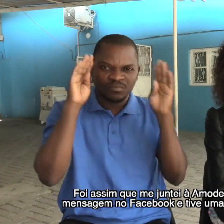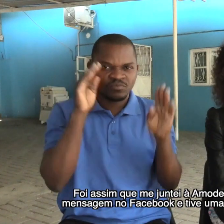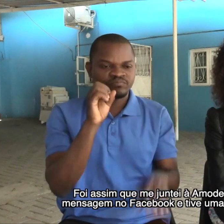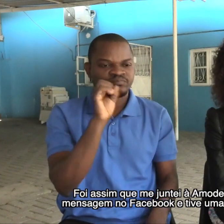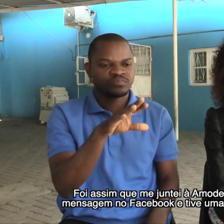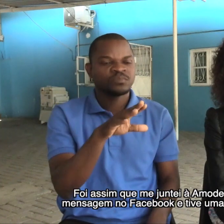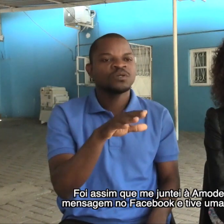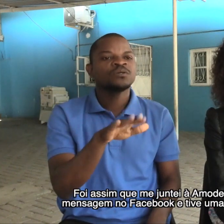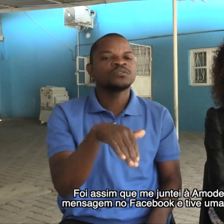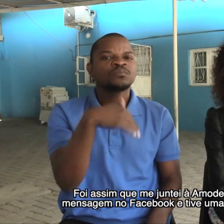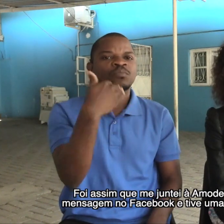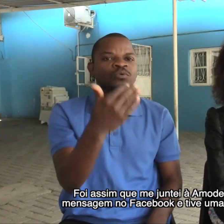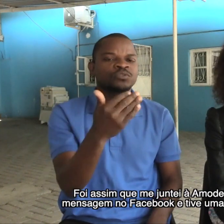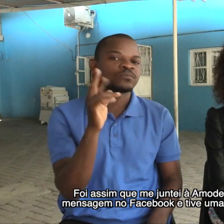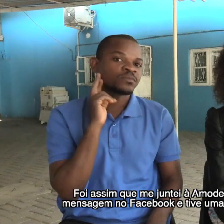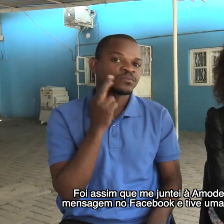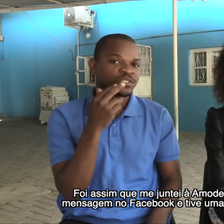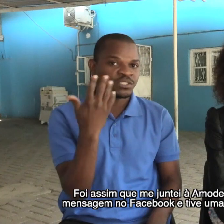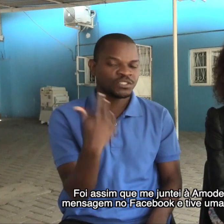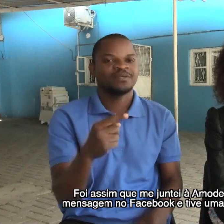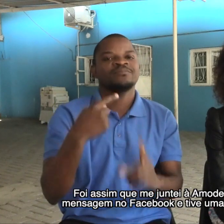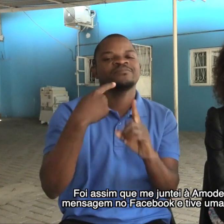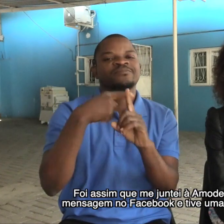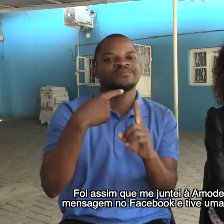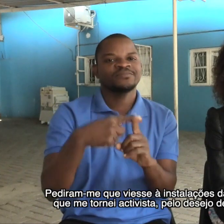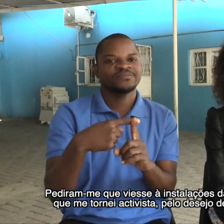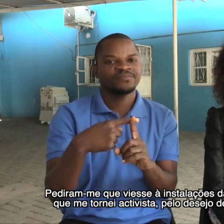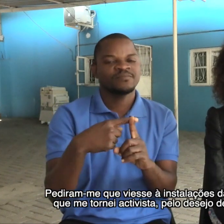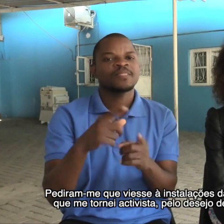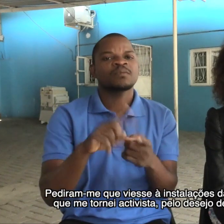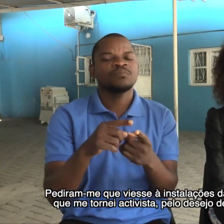onde eu obtive uma resposta positiva